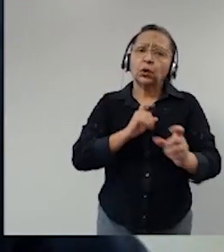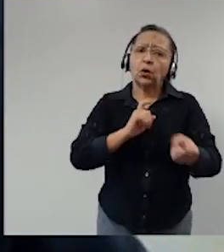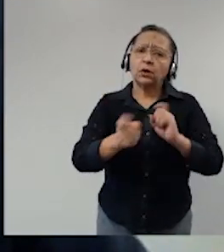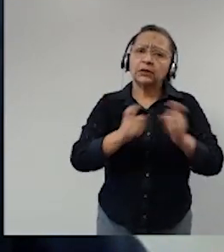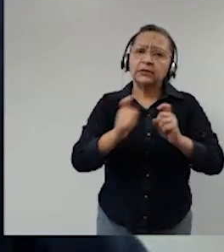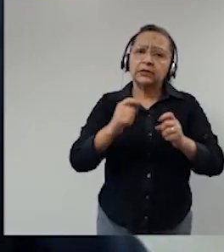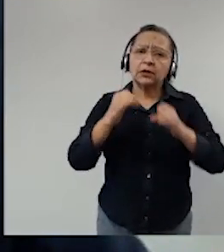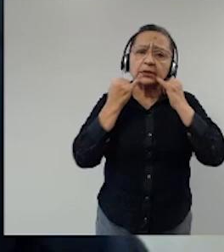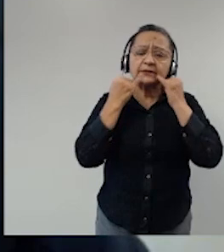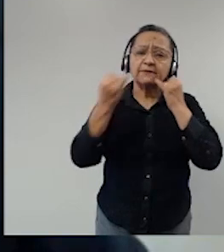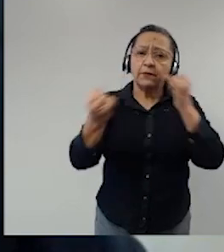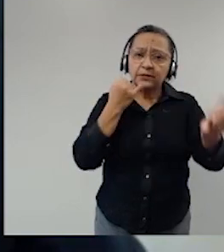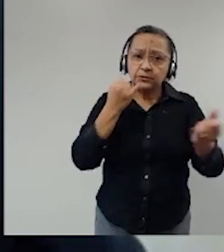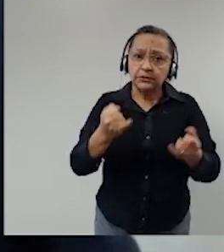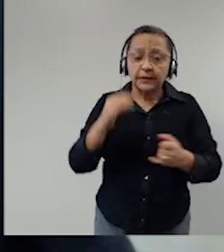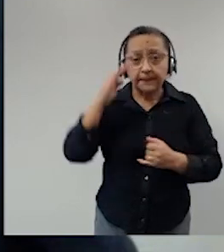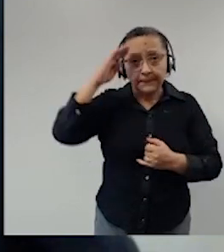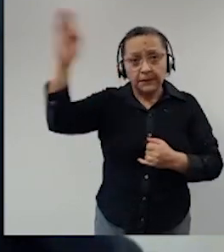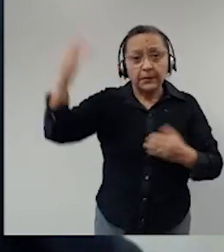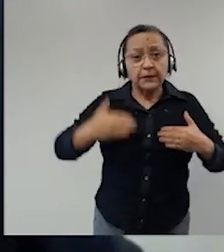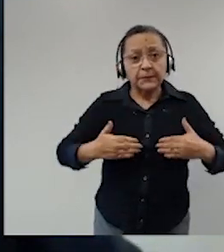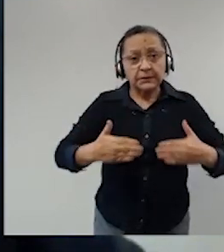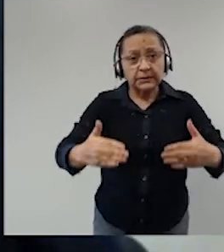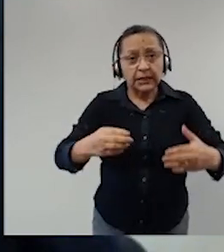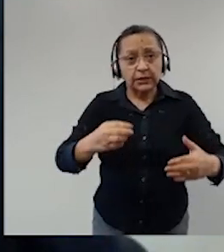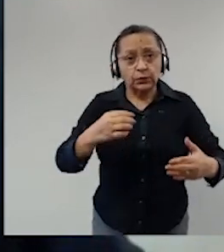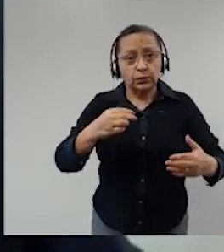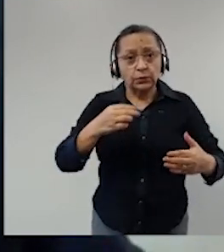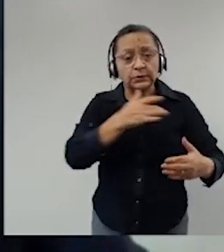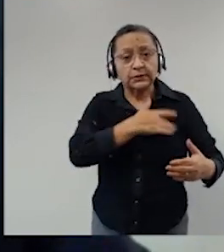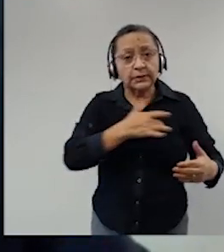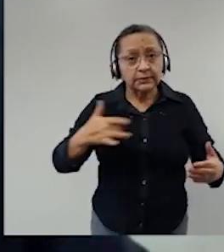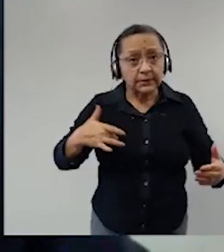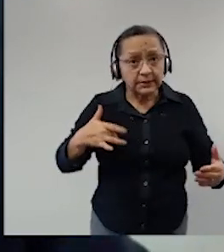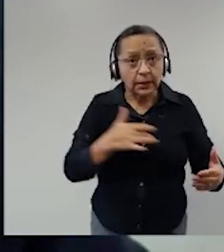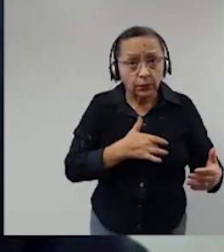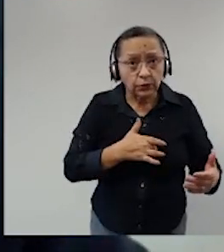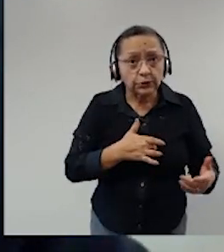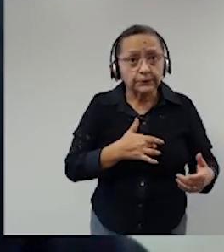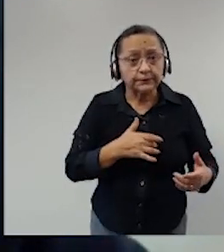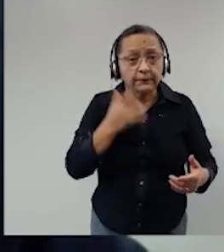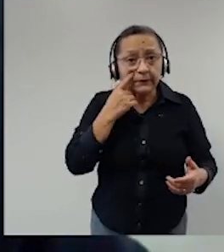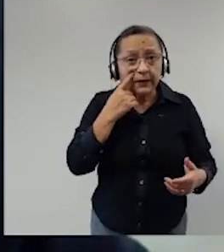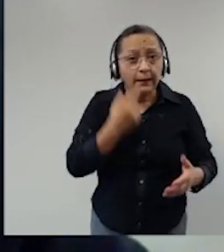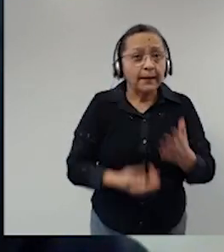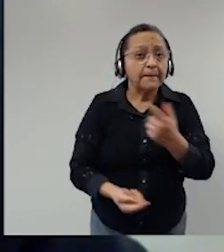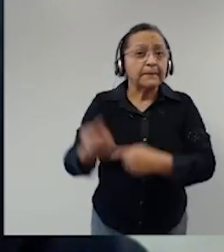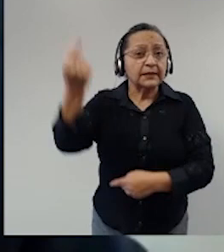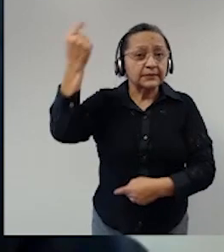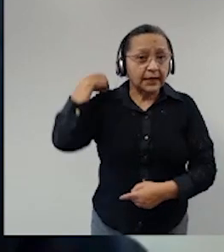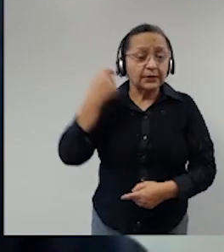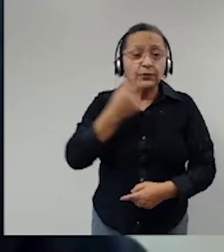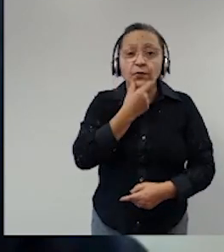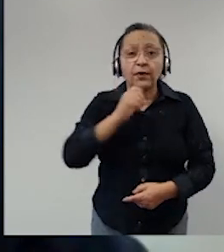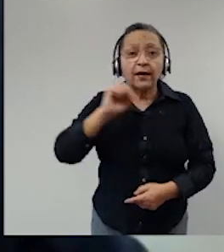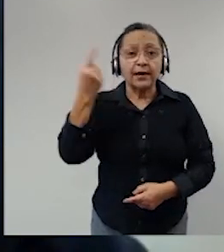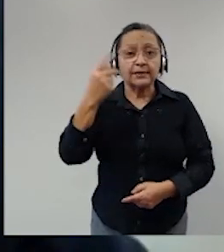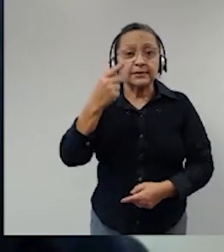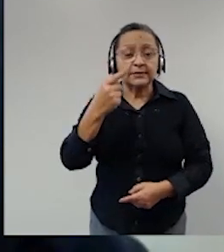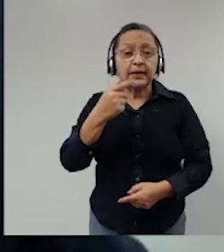por parte do Ministério da Saúde. E vale frisar, quando o ministro Mandetta era o ministro da